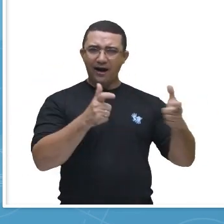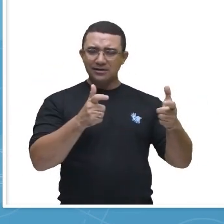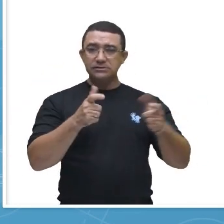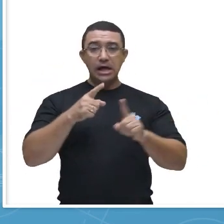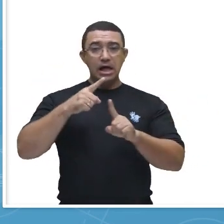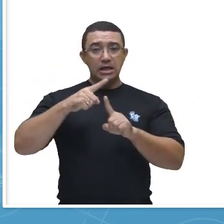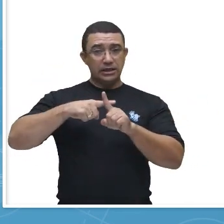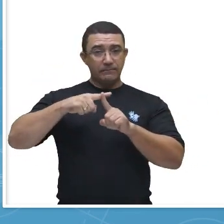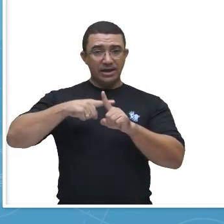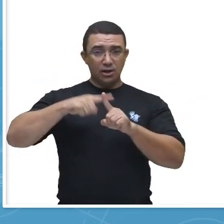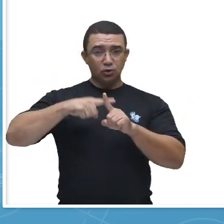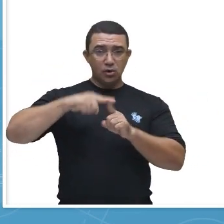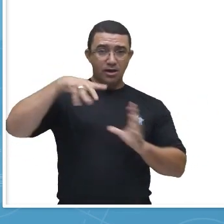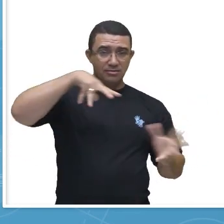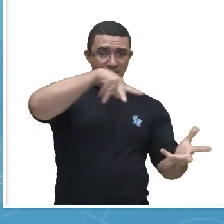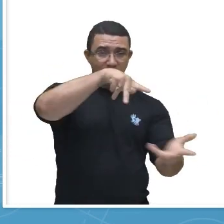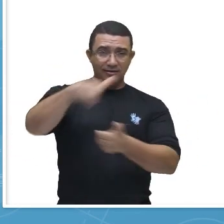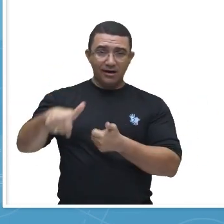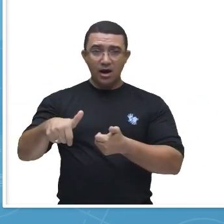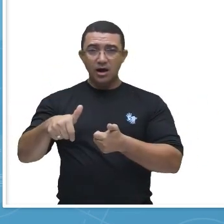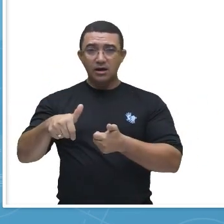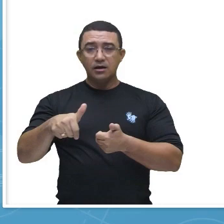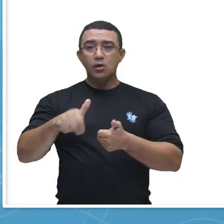vou deixar para vocês e já já eu retorno.